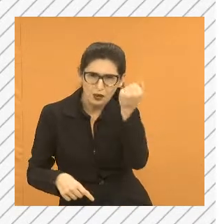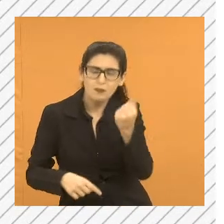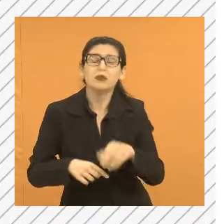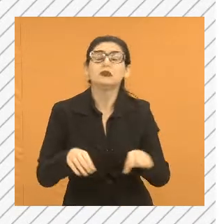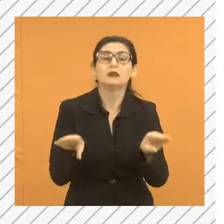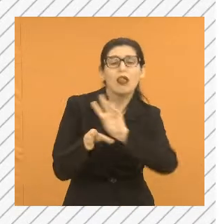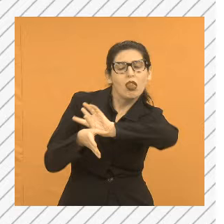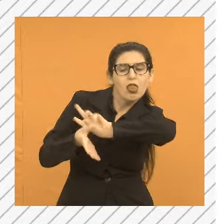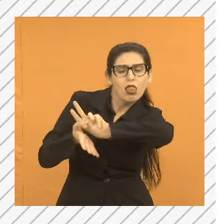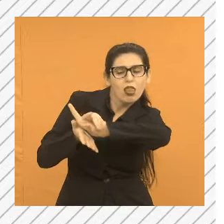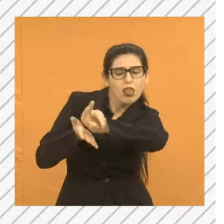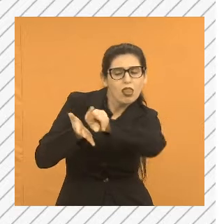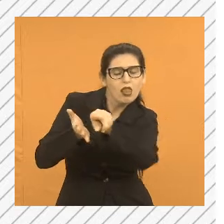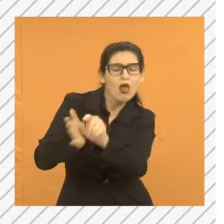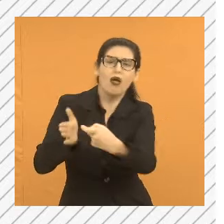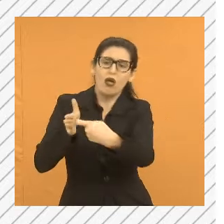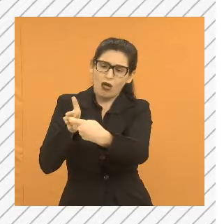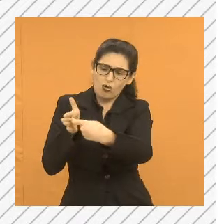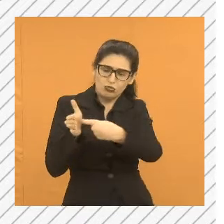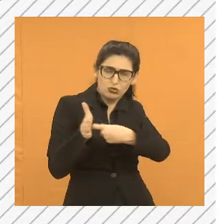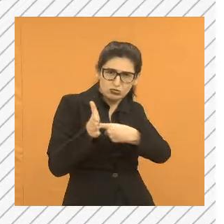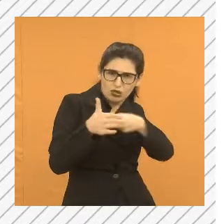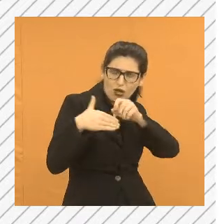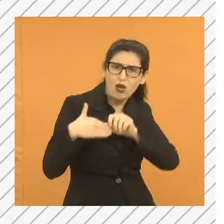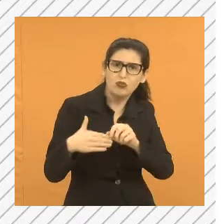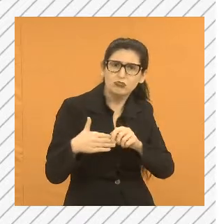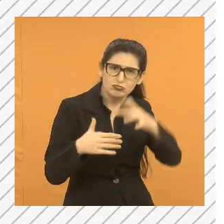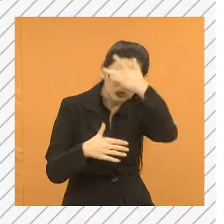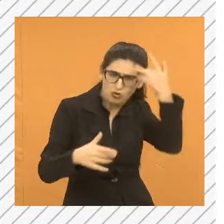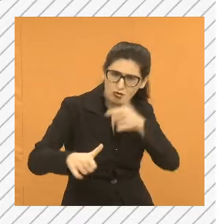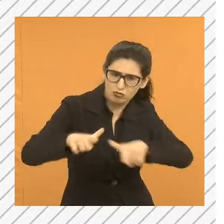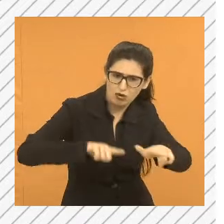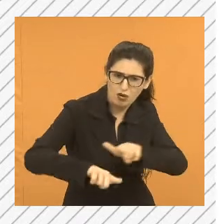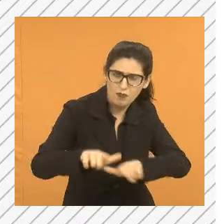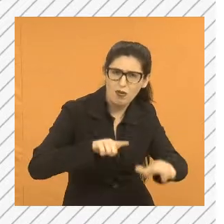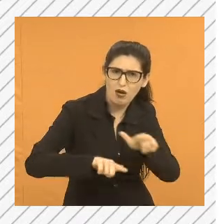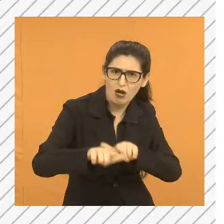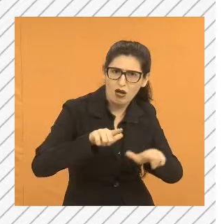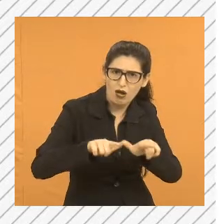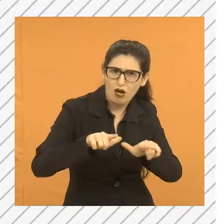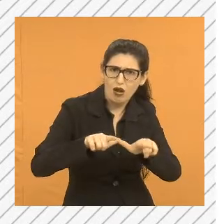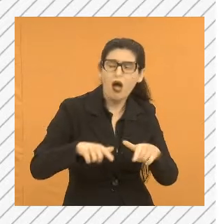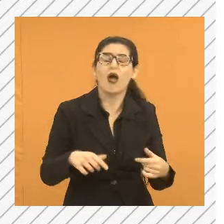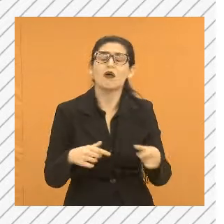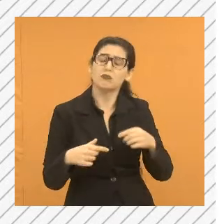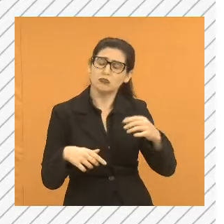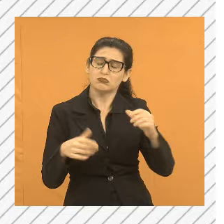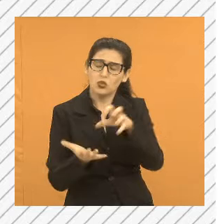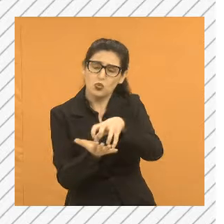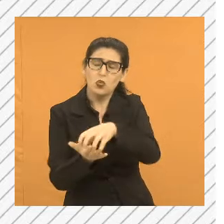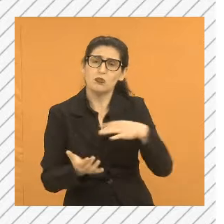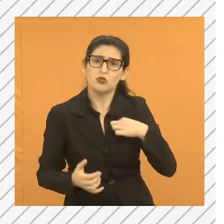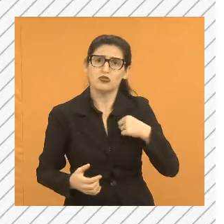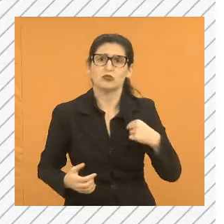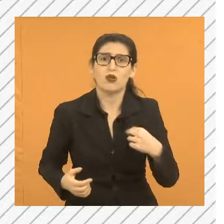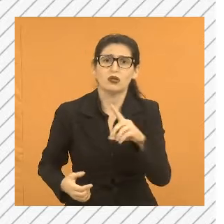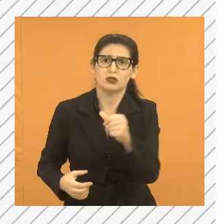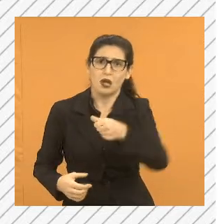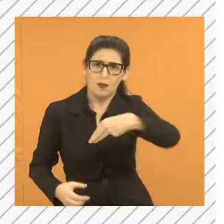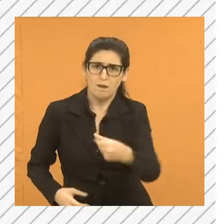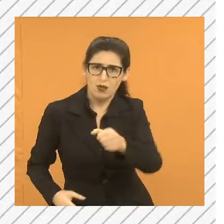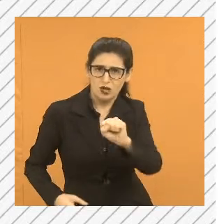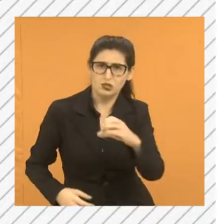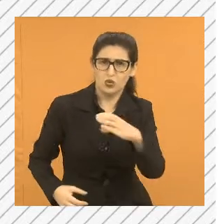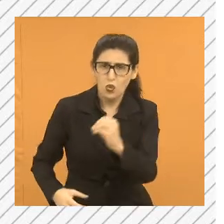serviços contratados e credenciados: a Sociedade Beneficente Caminho de Damasco, Hospital